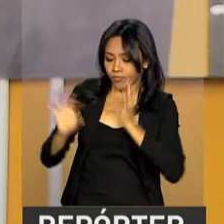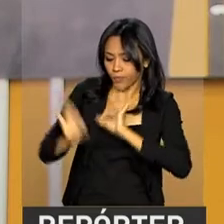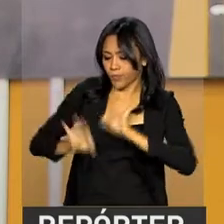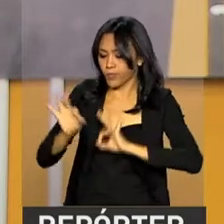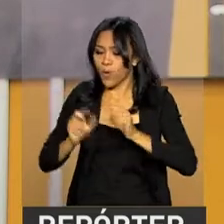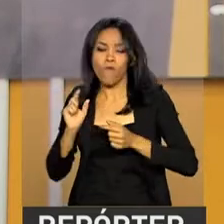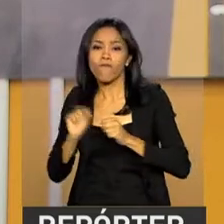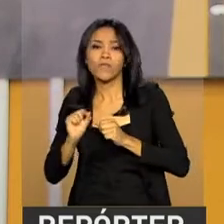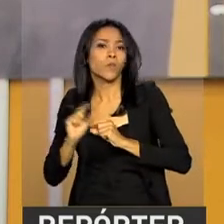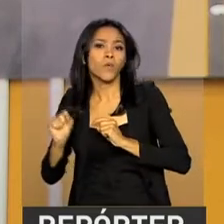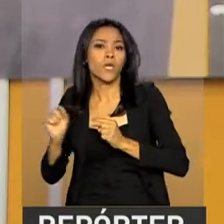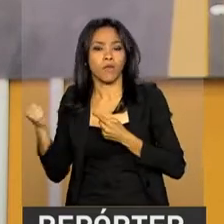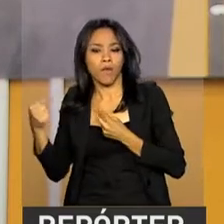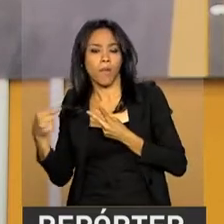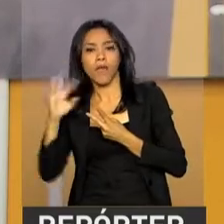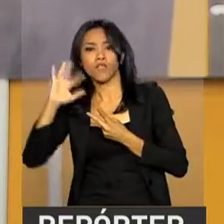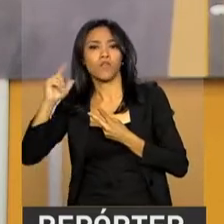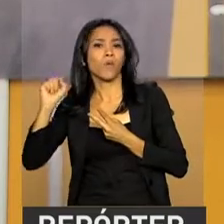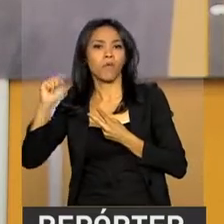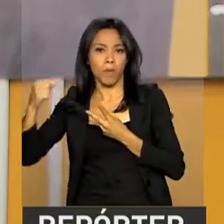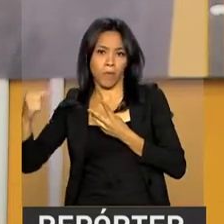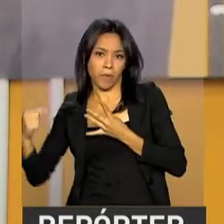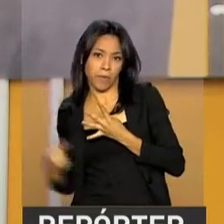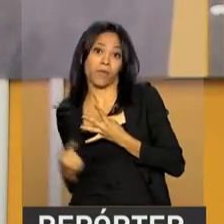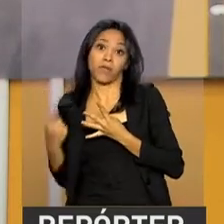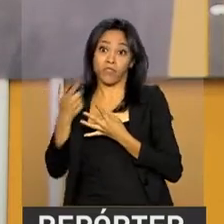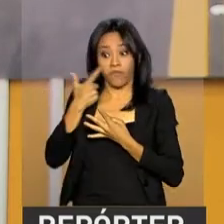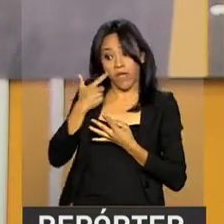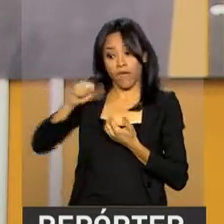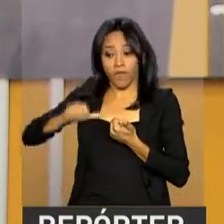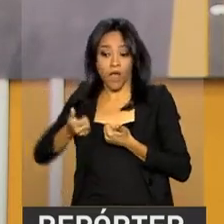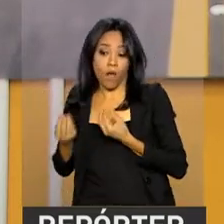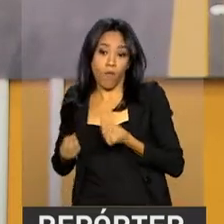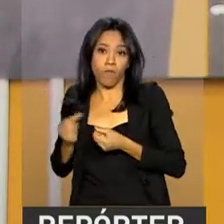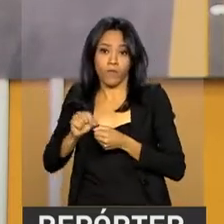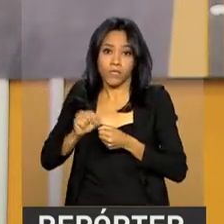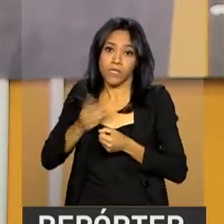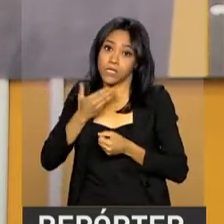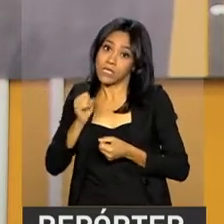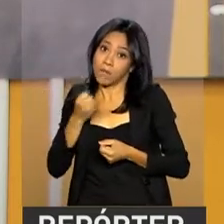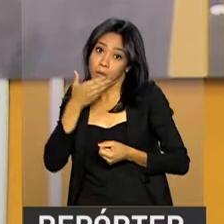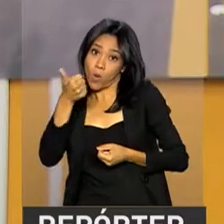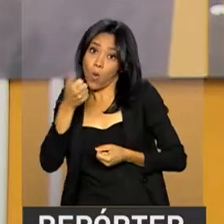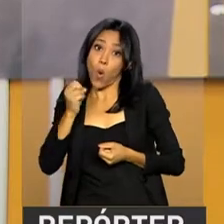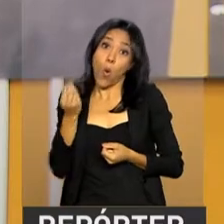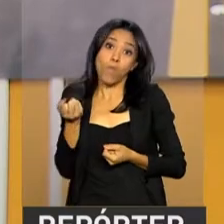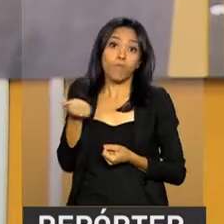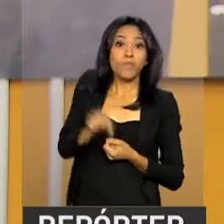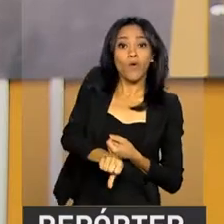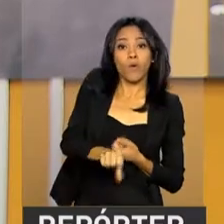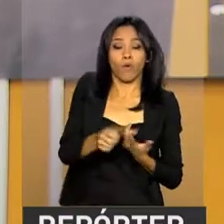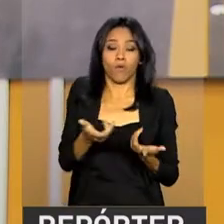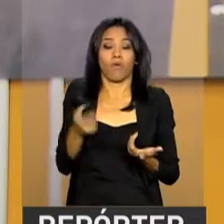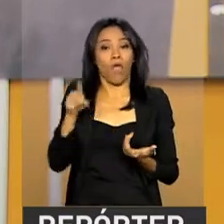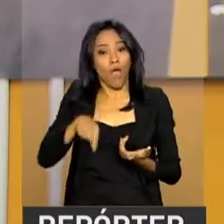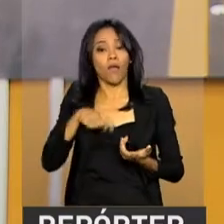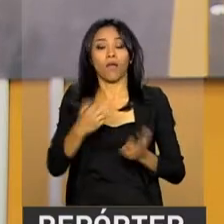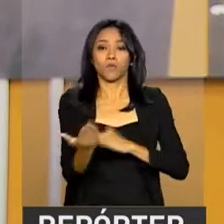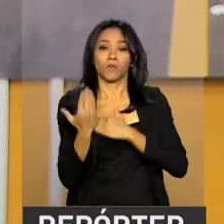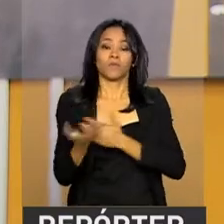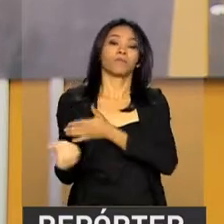só que o start estão a partir dele que a gente vai ver se tá melhorando ou piorando a situação a outra vantagem